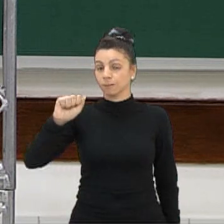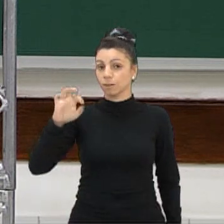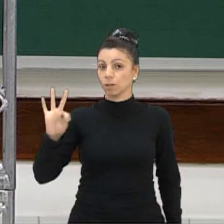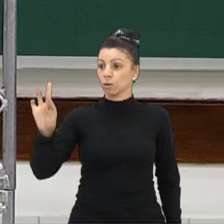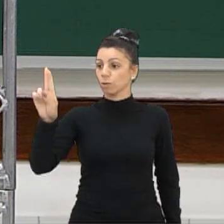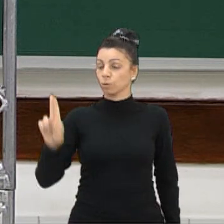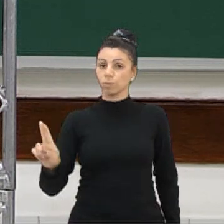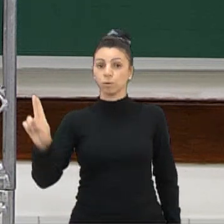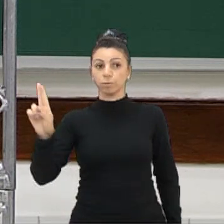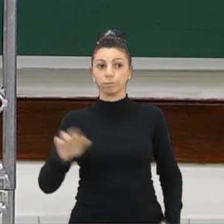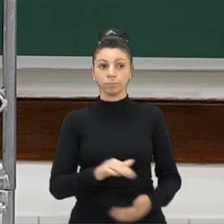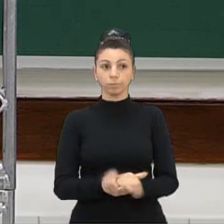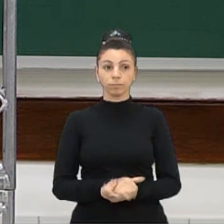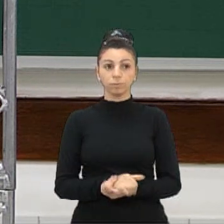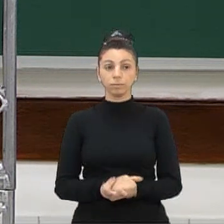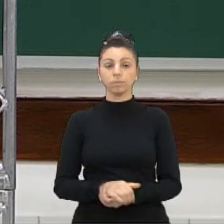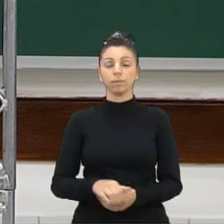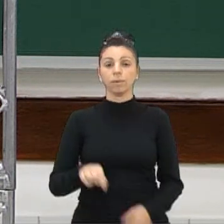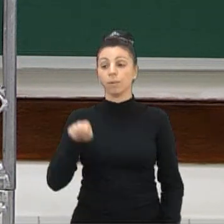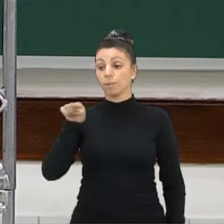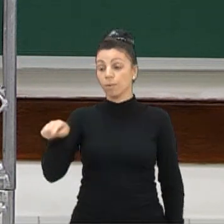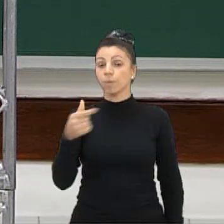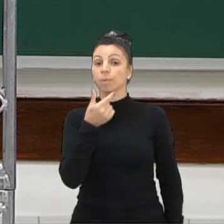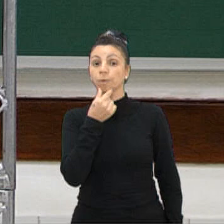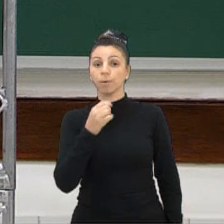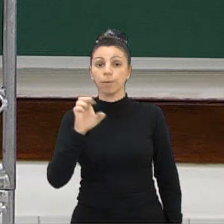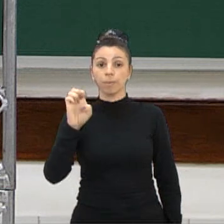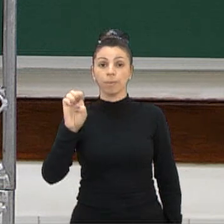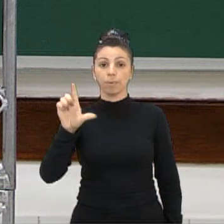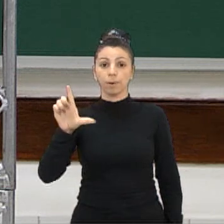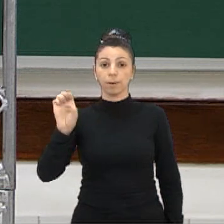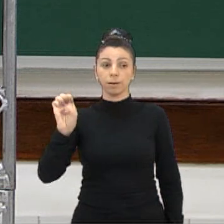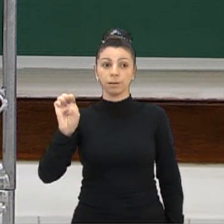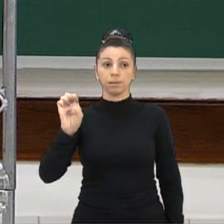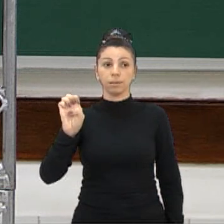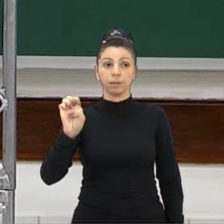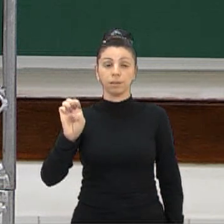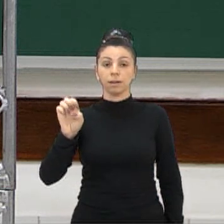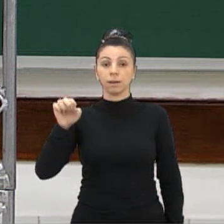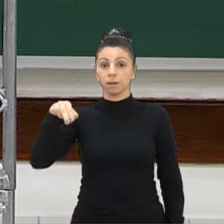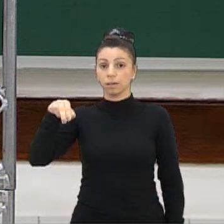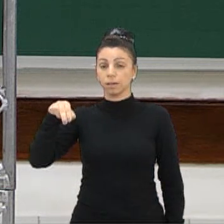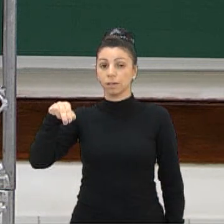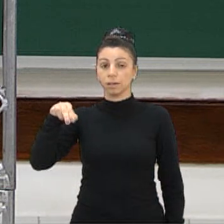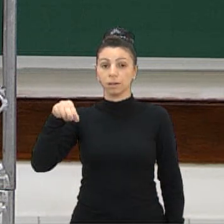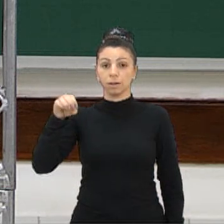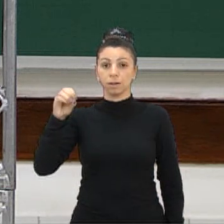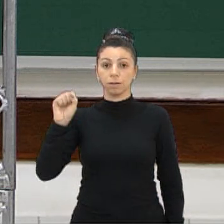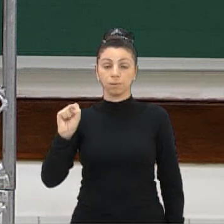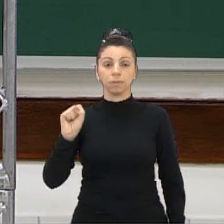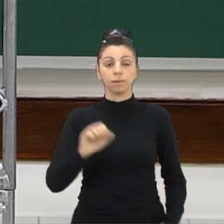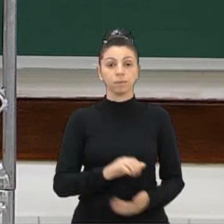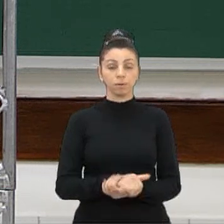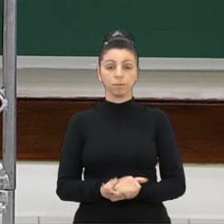o eles vocês emprestaram aqui do modo subjetivo na íntegra, né? Então ficou passe ele. No modo subjuntivo